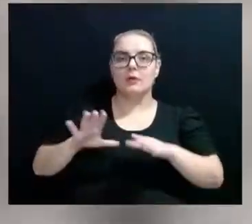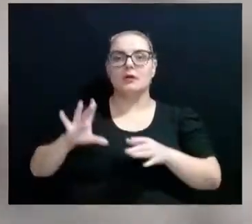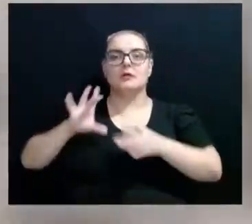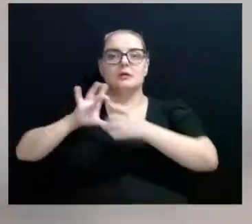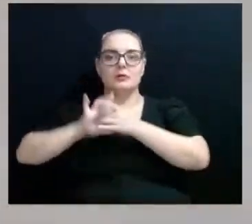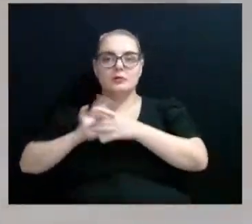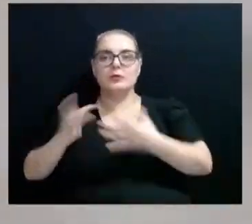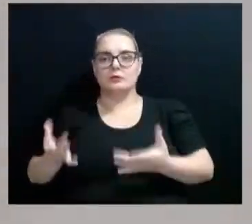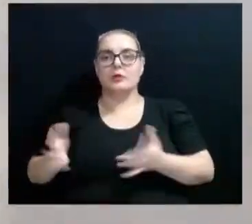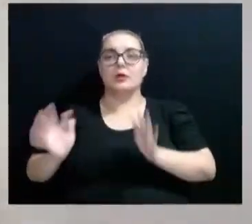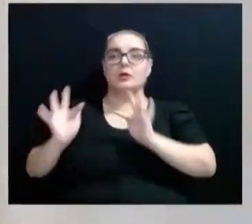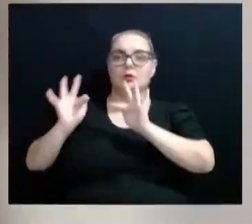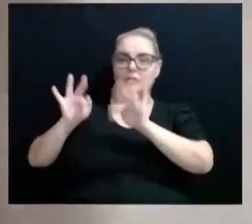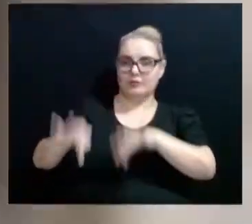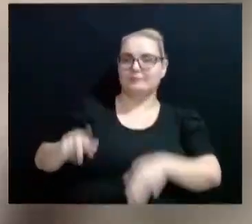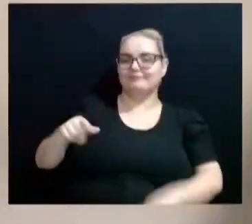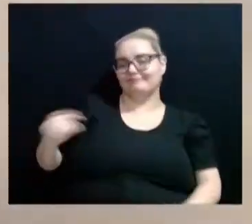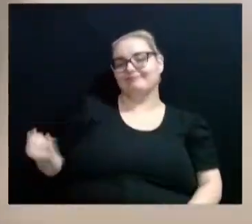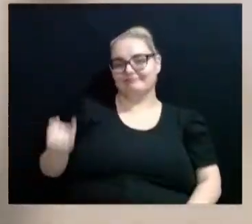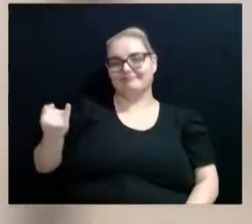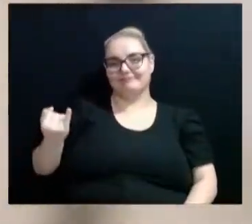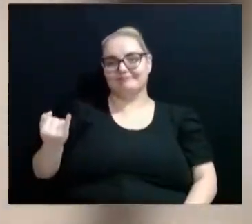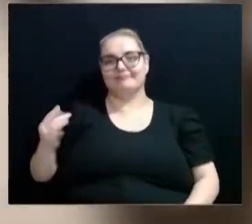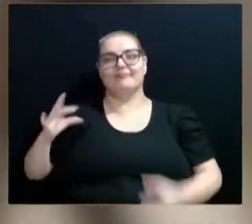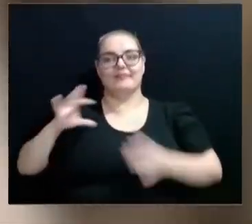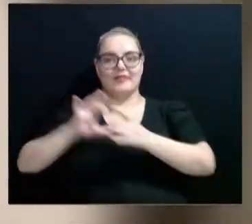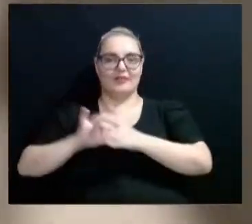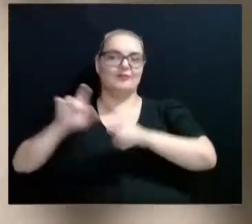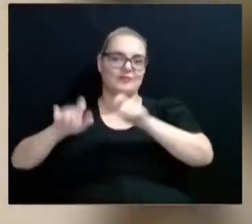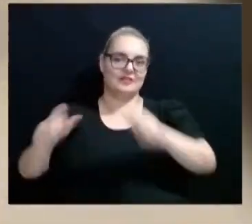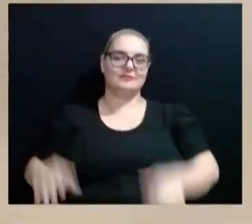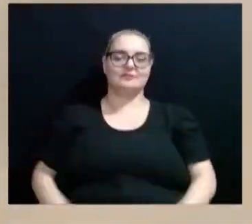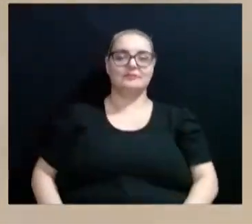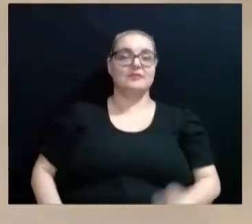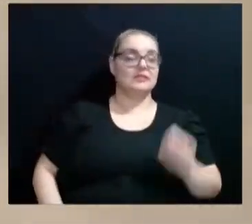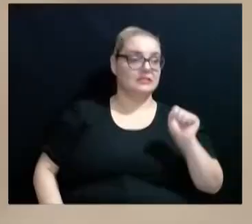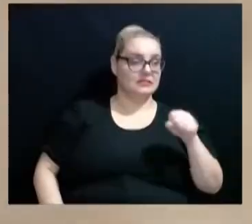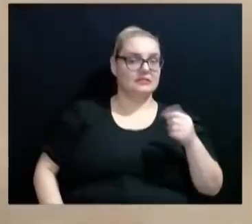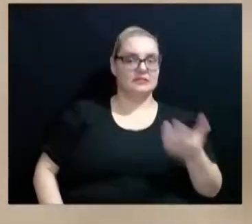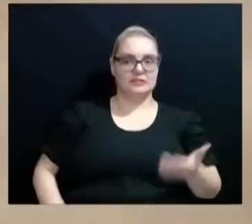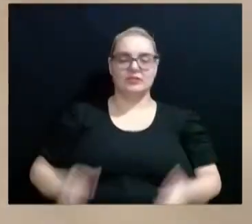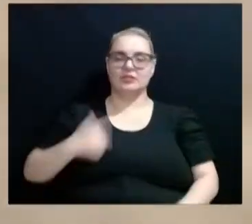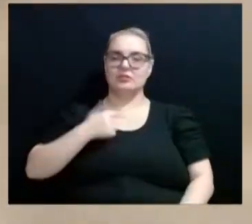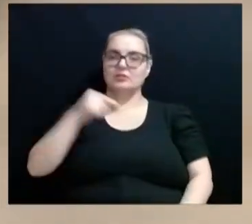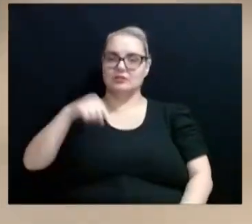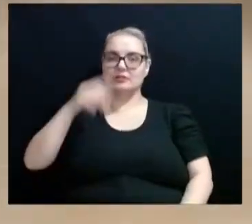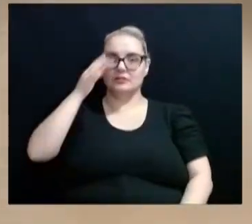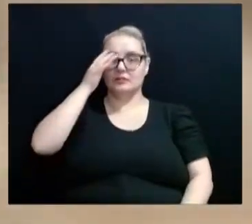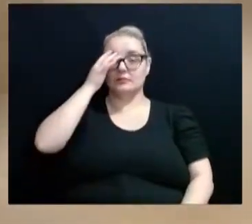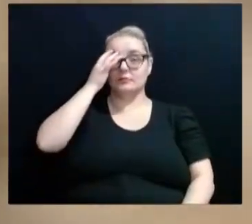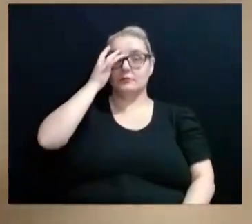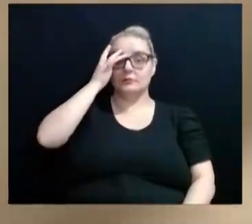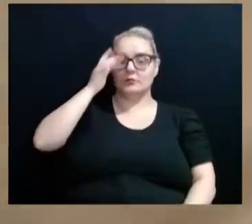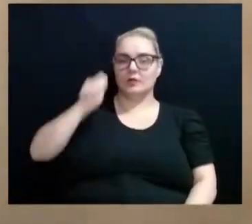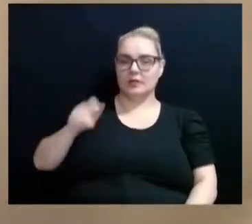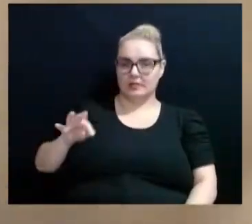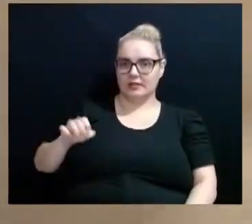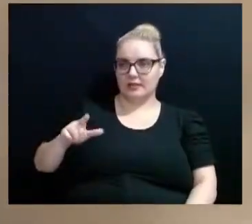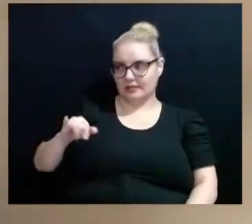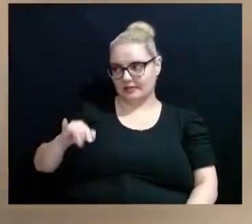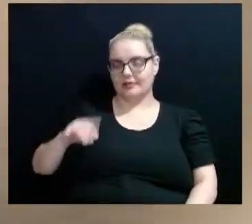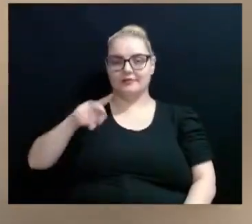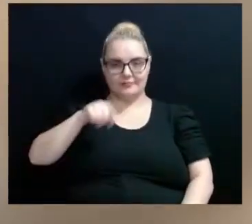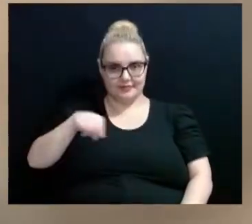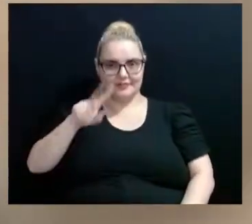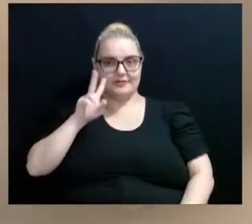né? Eu tenho o meu estilo, só que o meu sim, estilo ali, ele está muito conectado. E aí o final é que é interessante, né? Da conexão com a pessoa. sim.